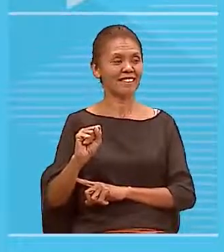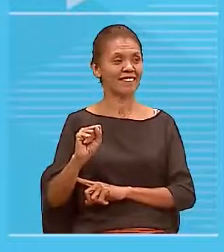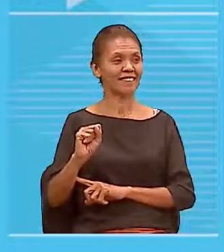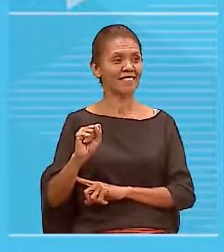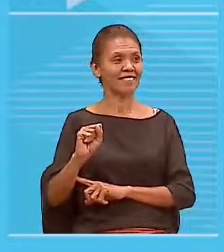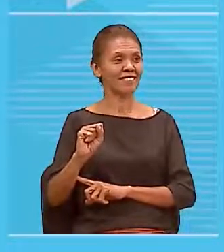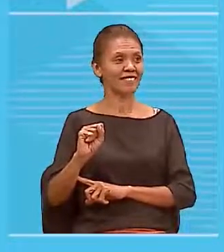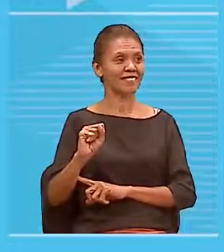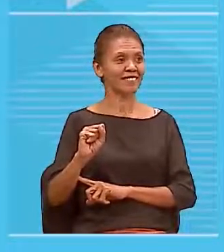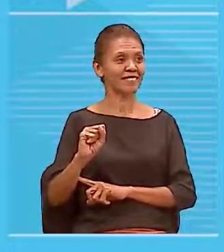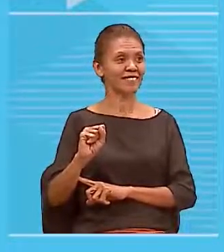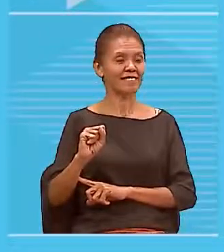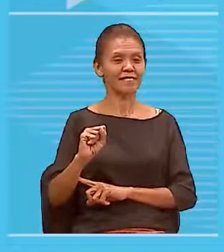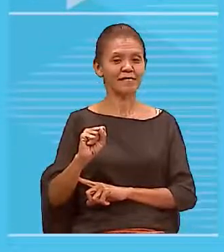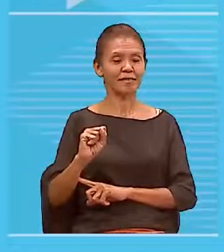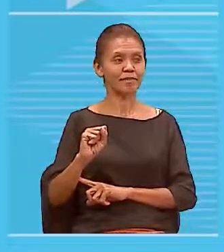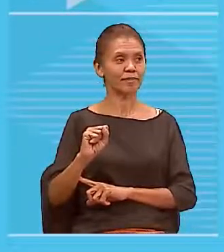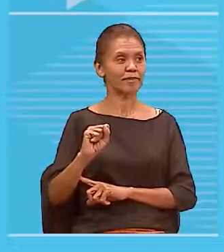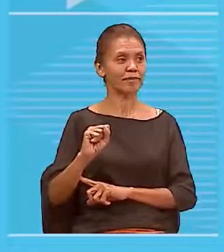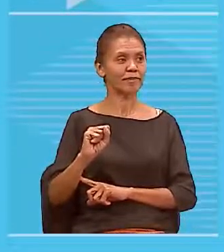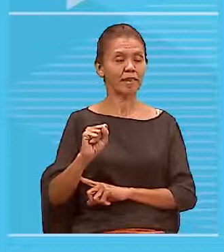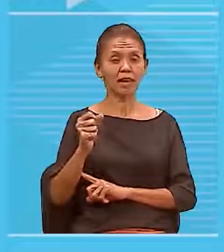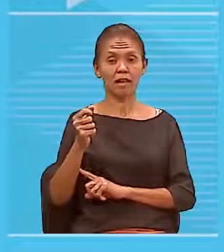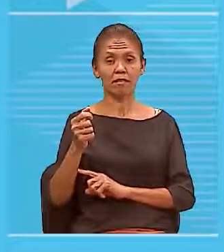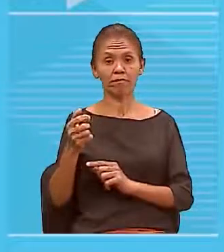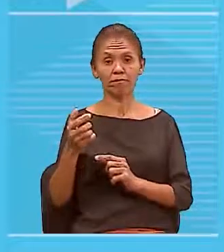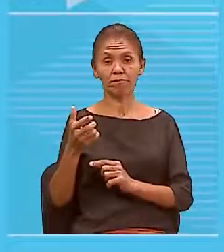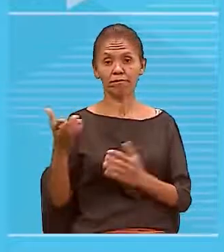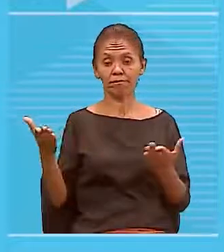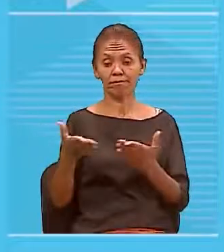Pronto. E aí eu vou ter os fatores.